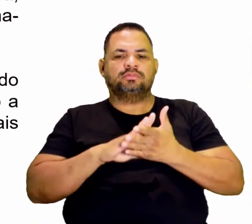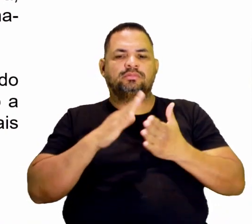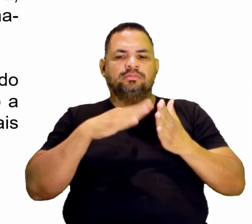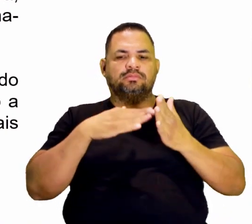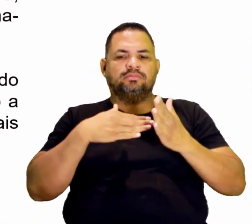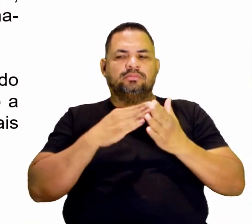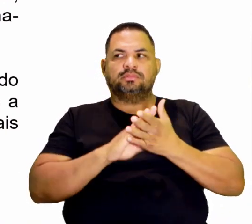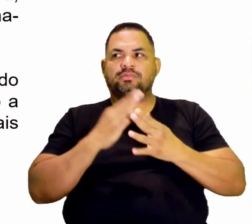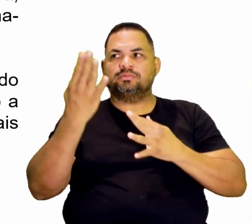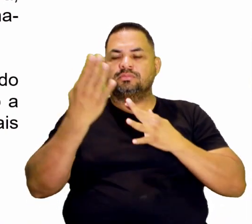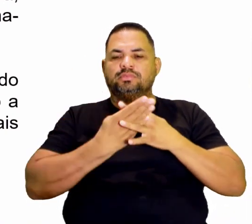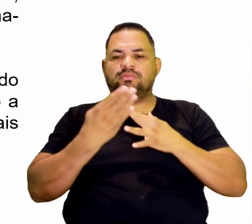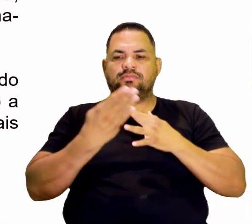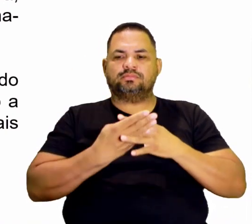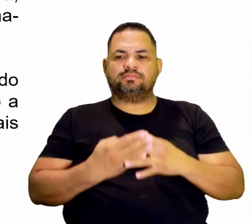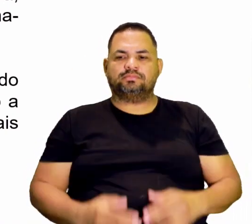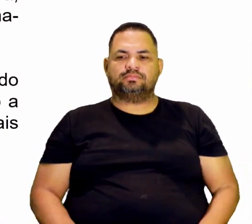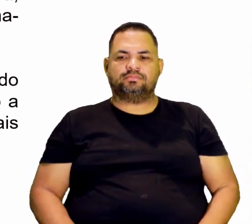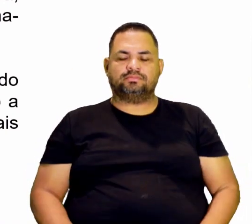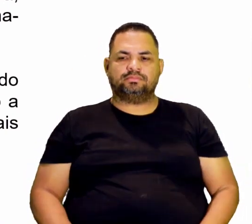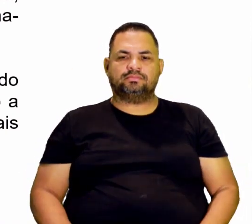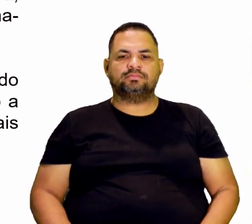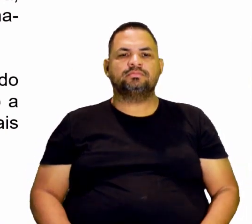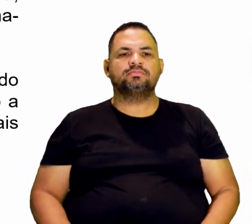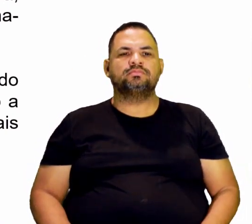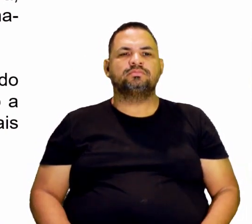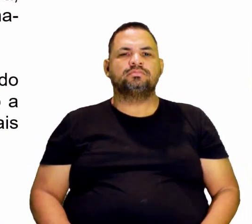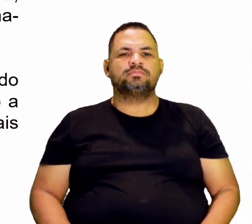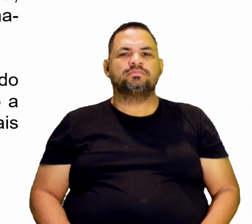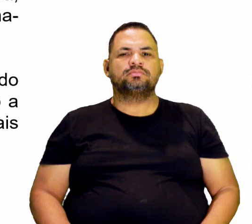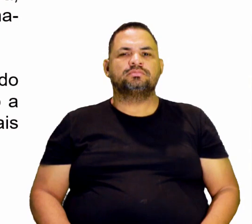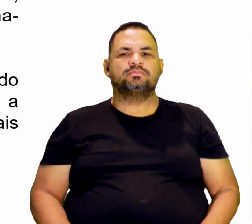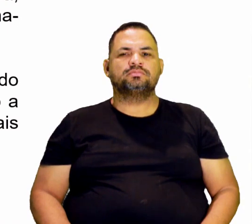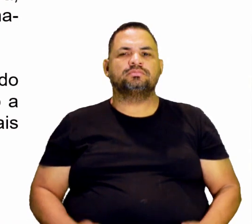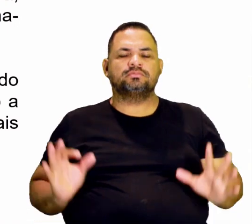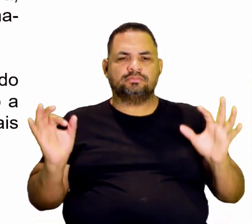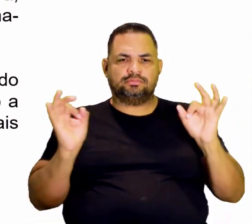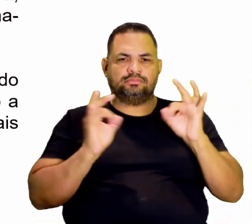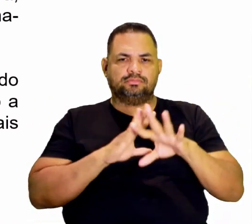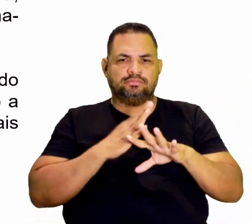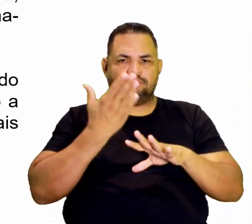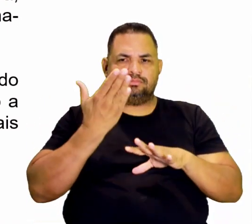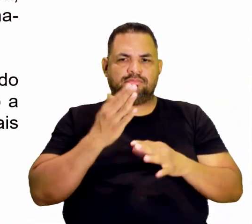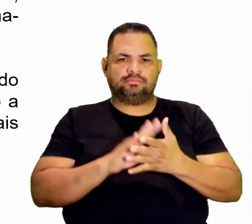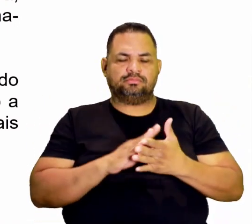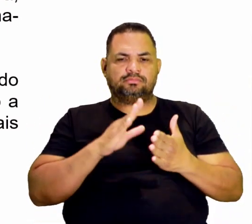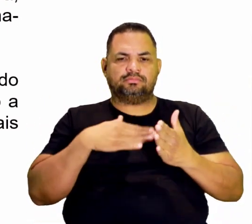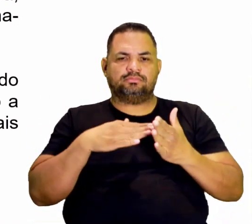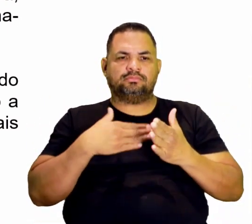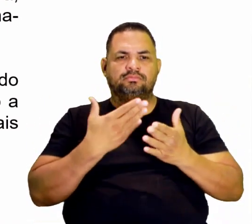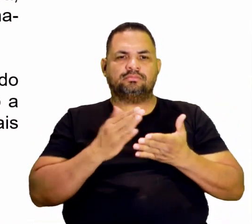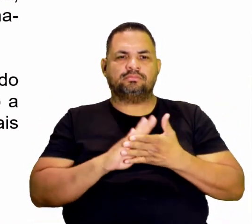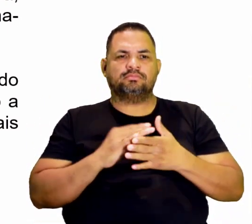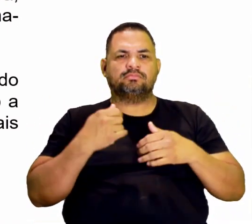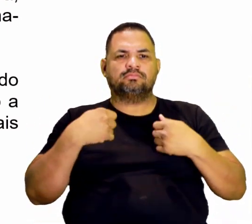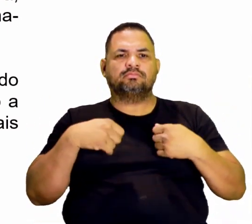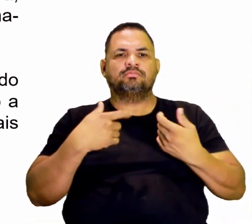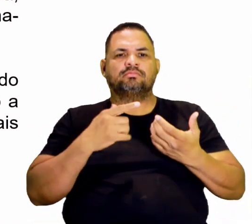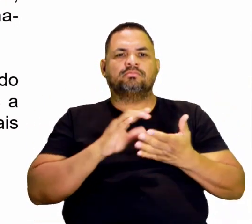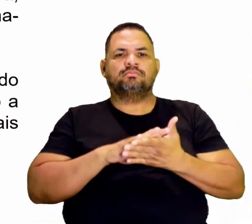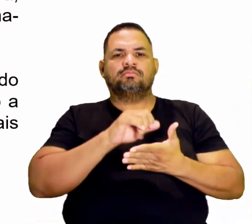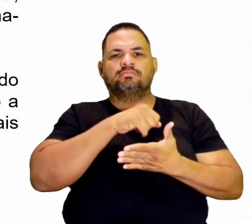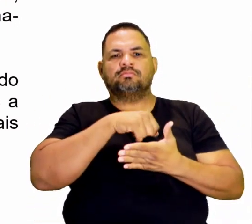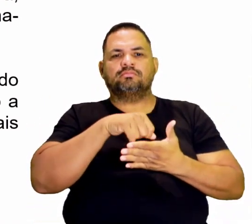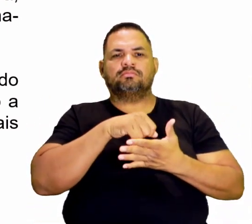pintores barrocos. Então, nós chegamos à conclusão aqui que a pintura deve, sim, resistir